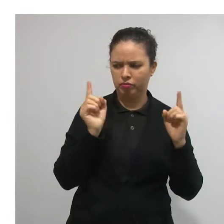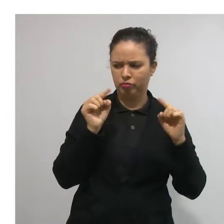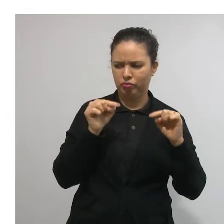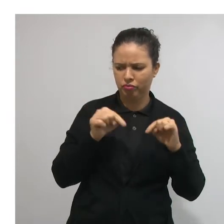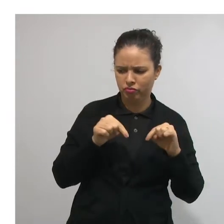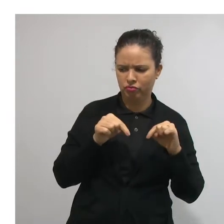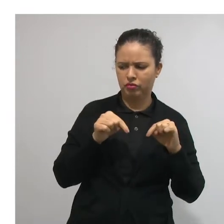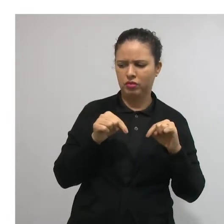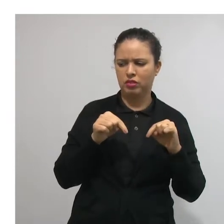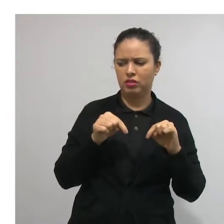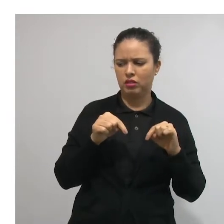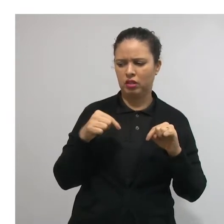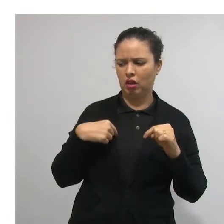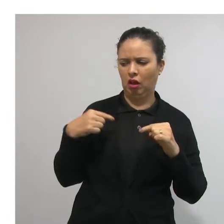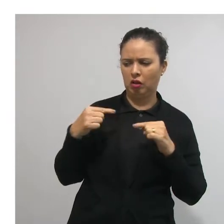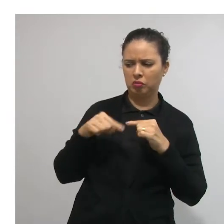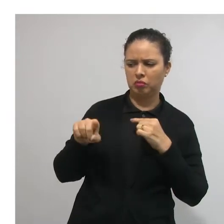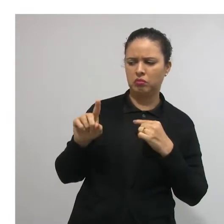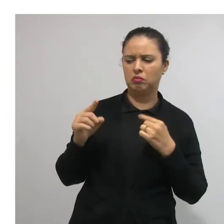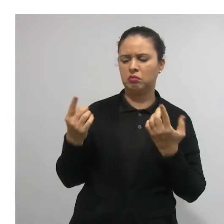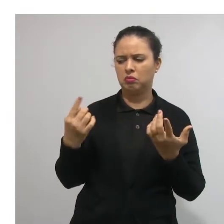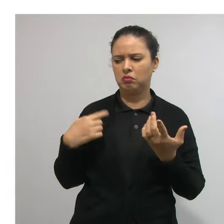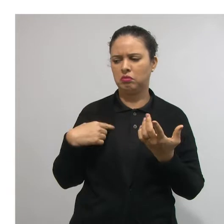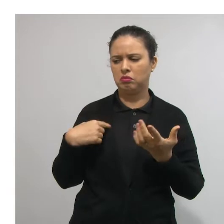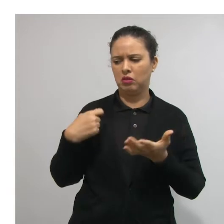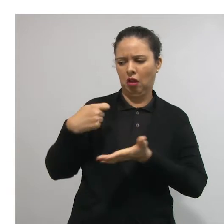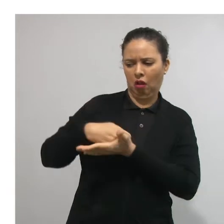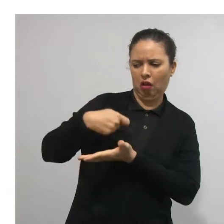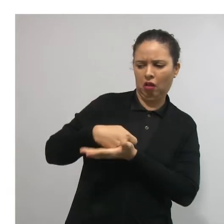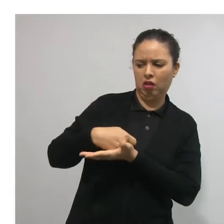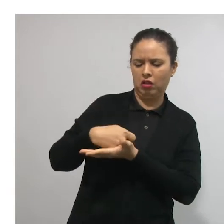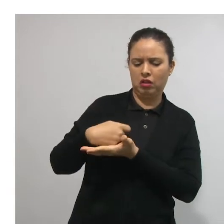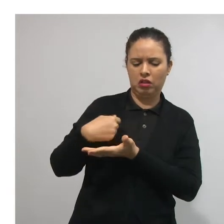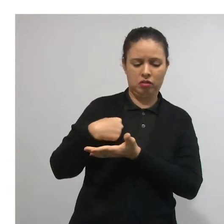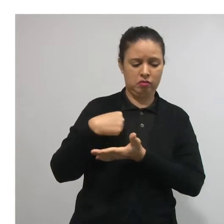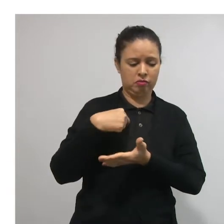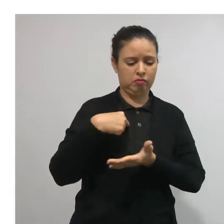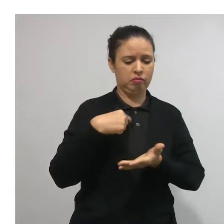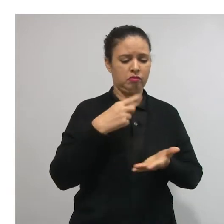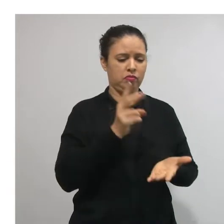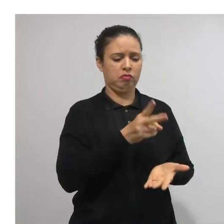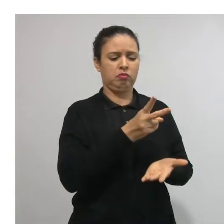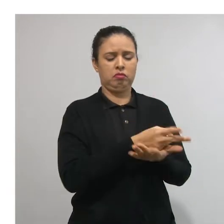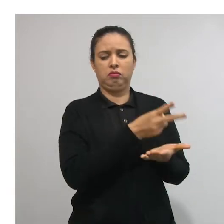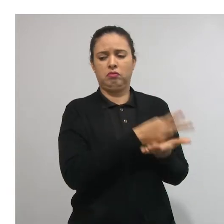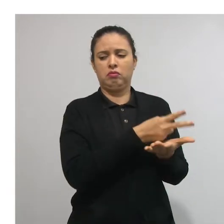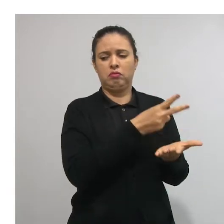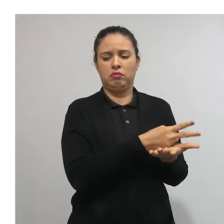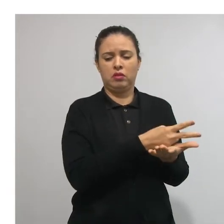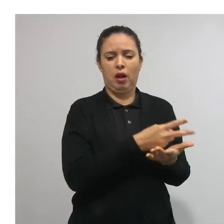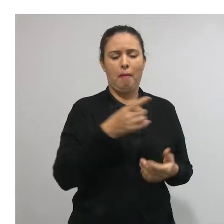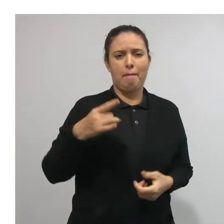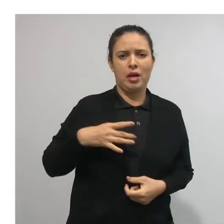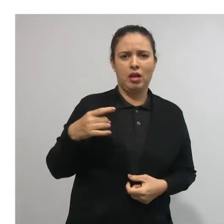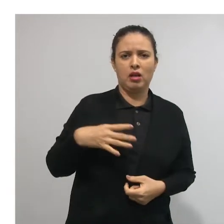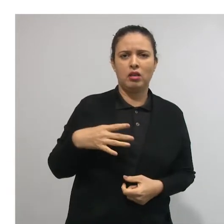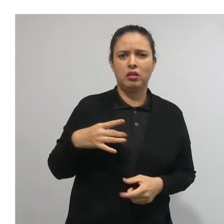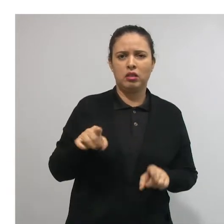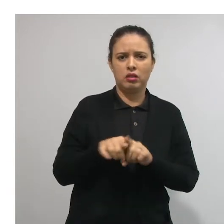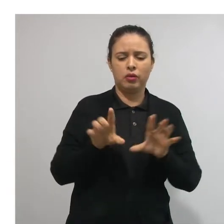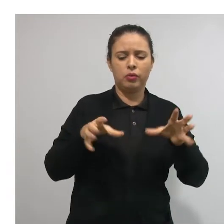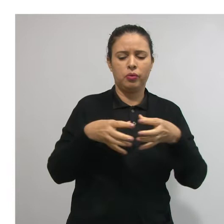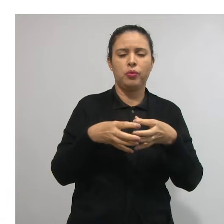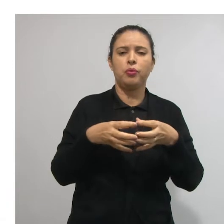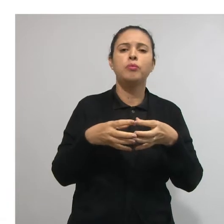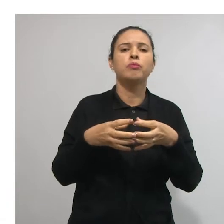aí havia resistência, imposição de ritmo próprio e também proteção de grupos